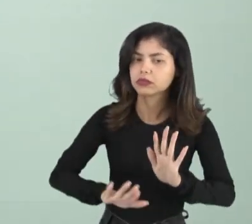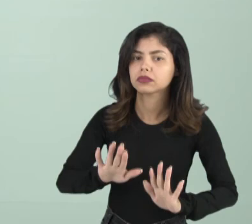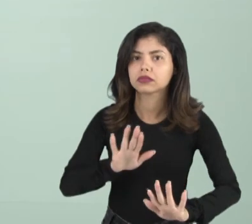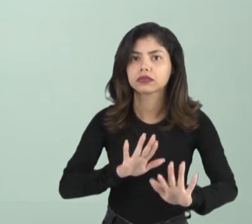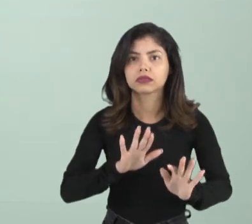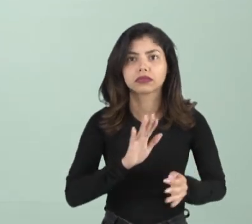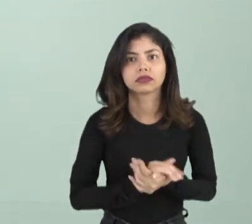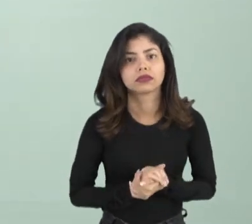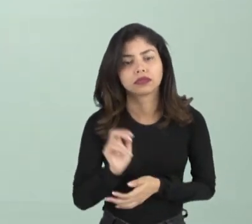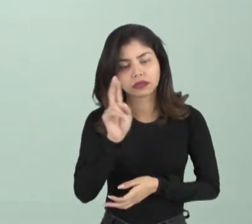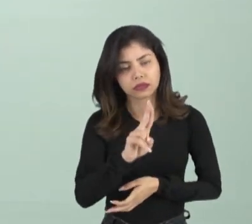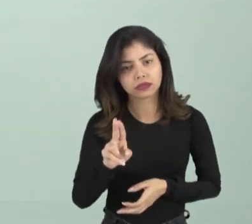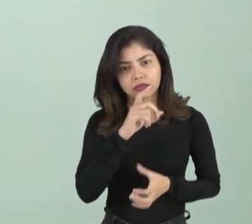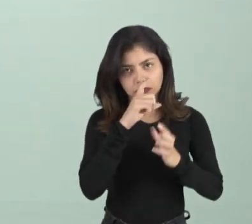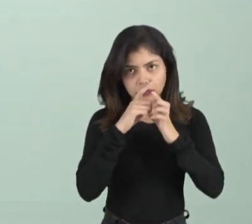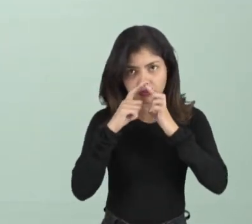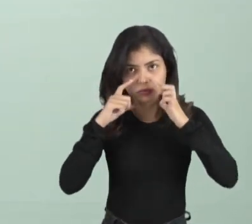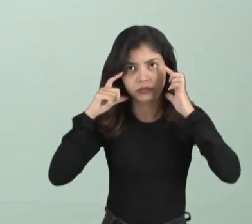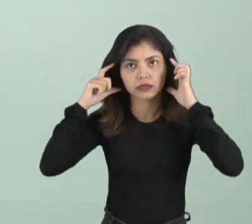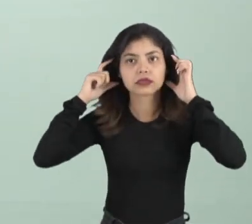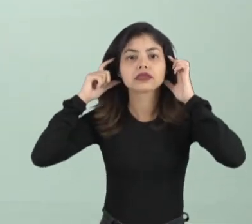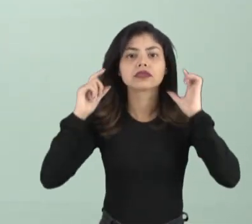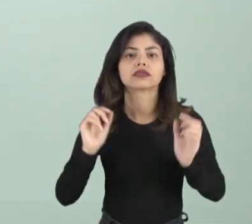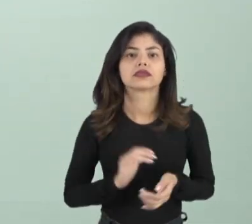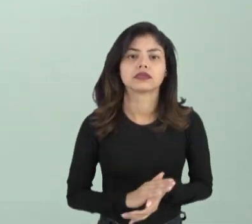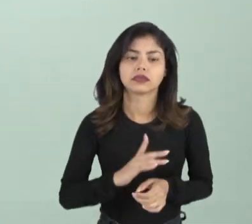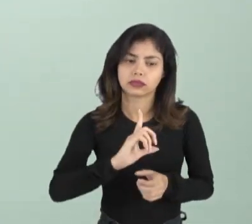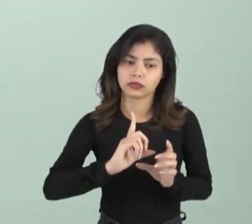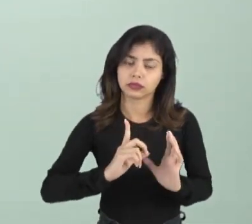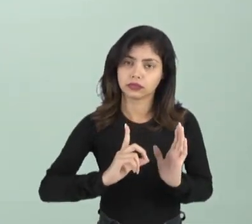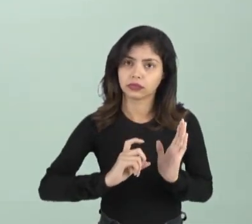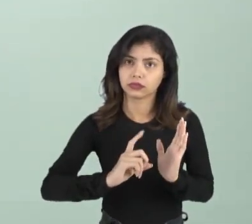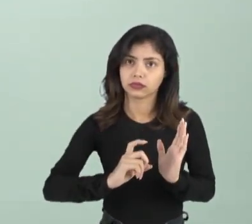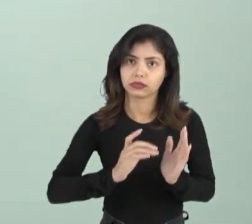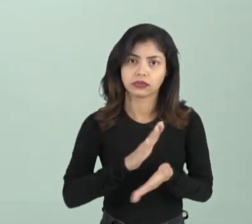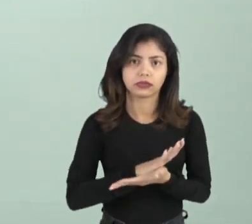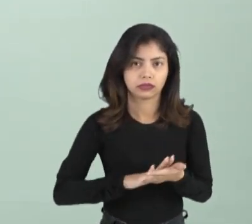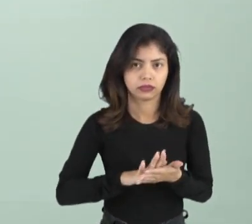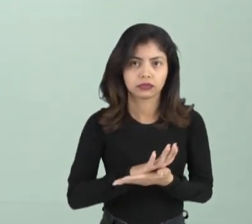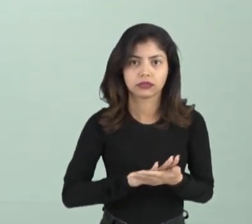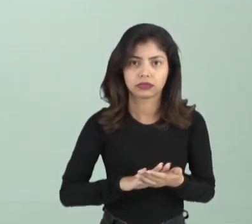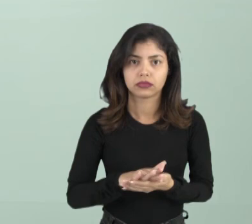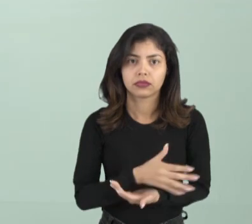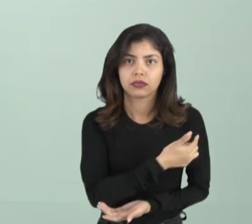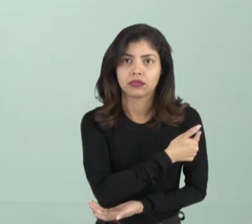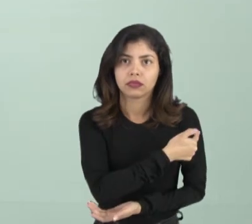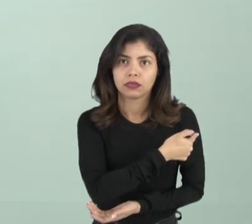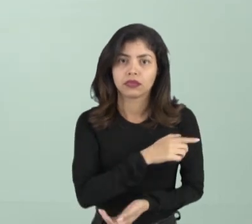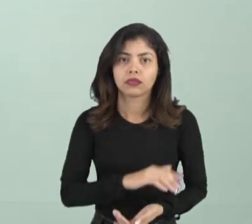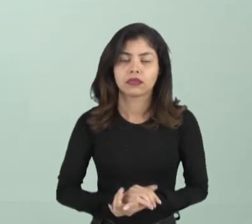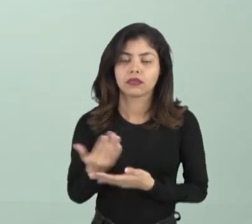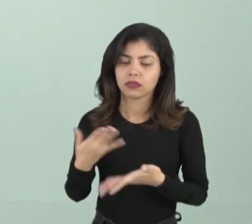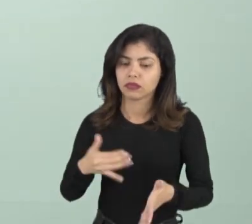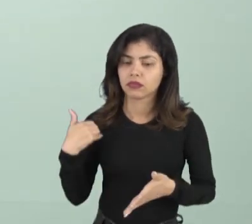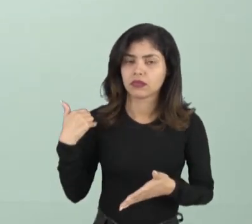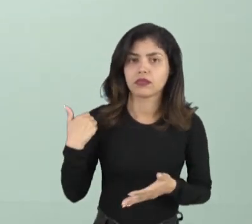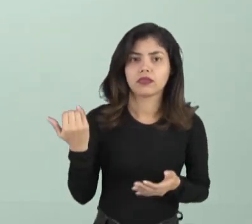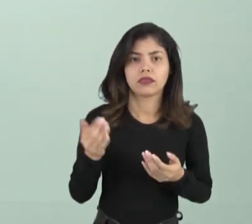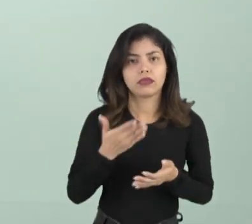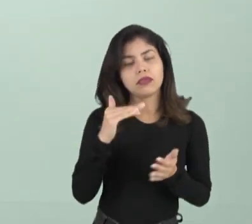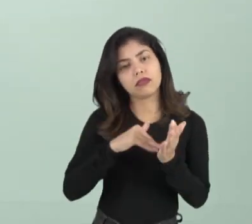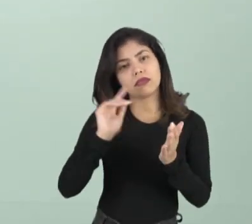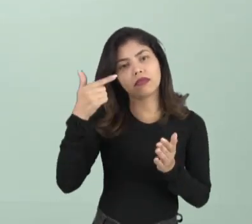continuem é usando máscara álcool gel se prevenir Não é esse possível ser vacina quando chegar a sua idade então